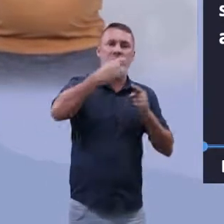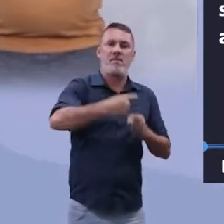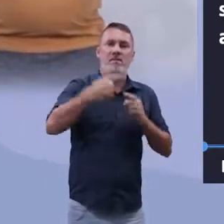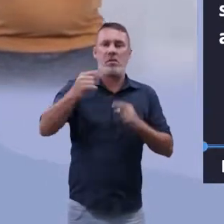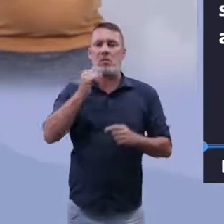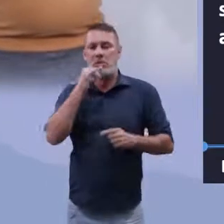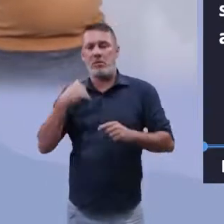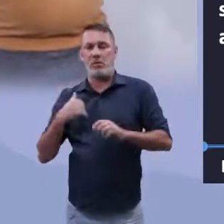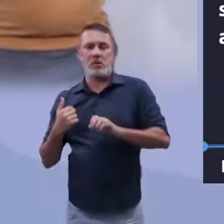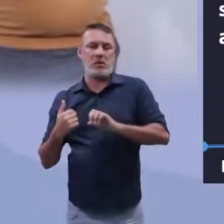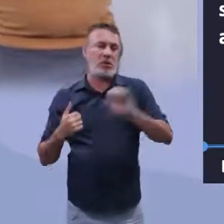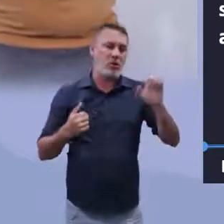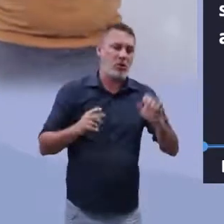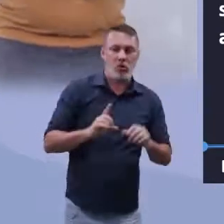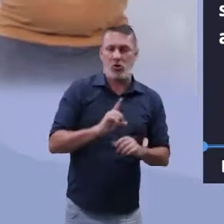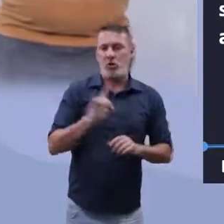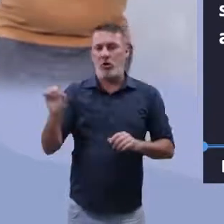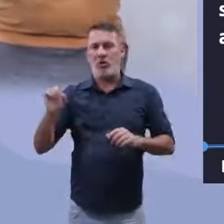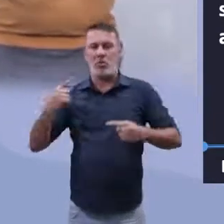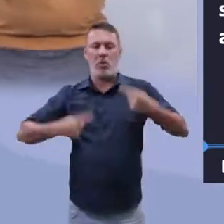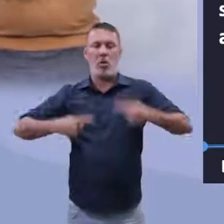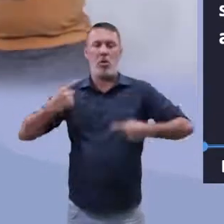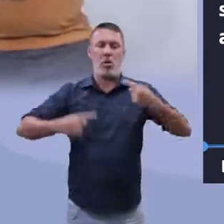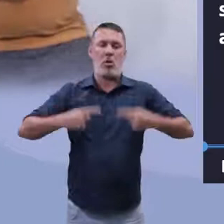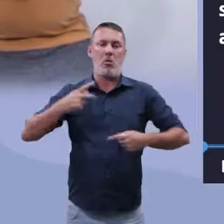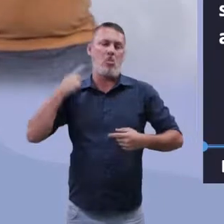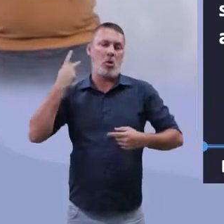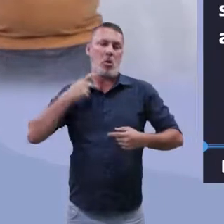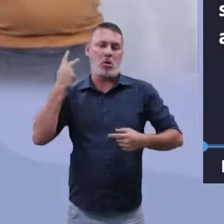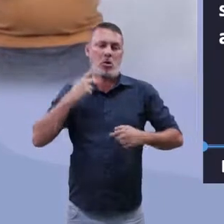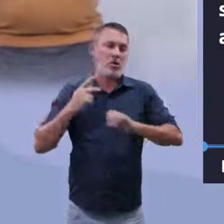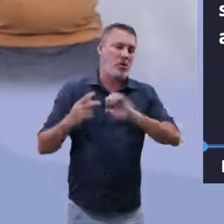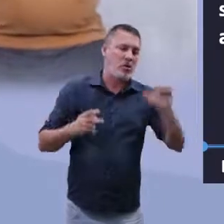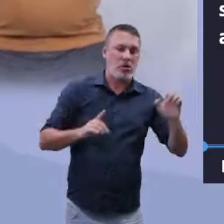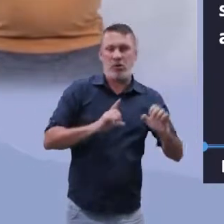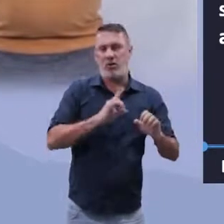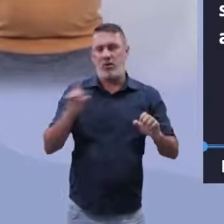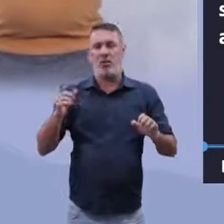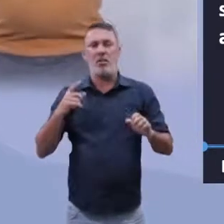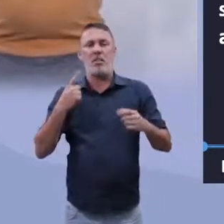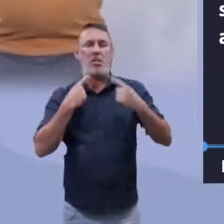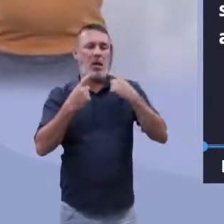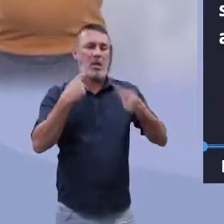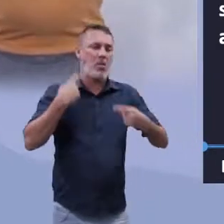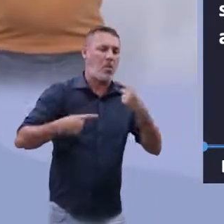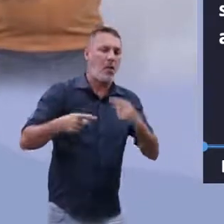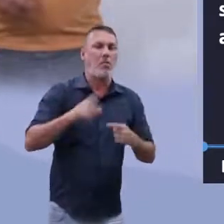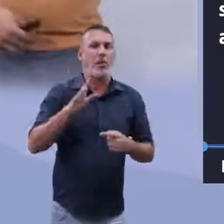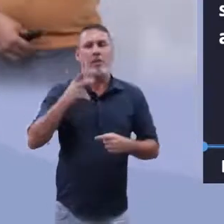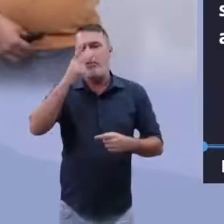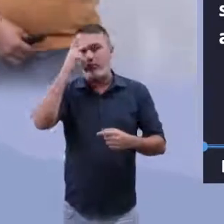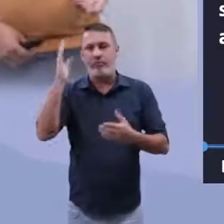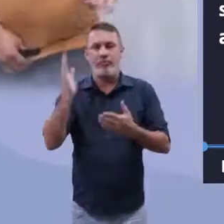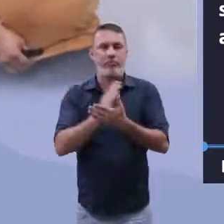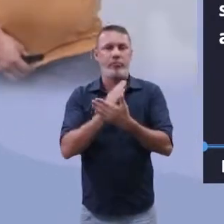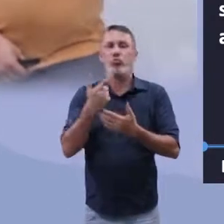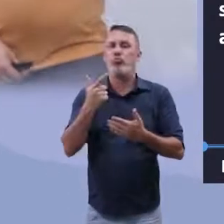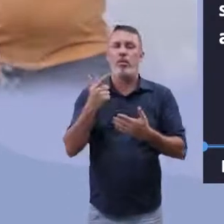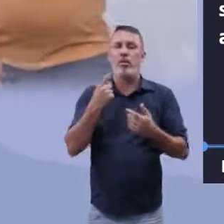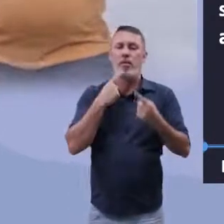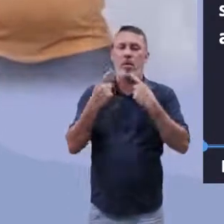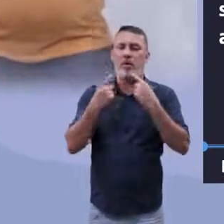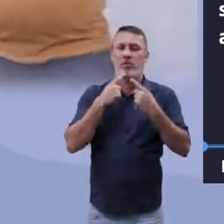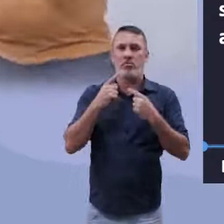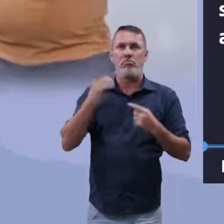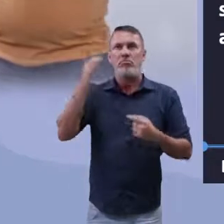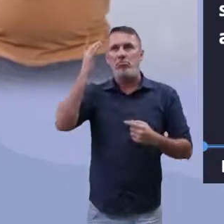polarização. Eu sou de um lado político, eu sou do outro, então eu vou começar esses debates, mas as pessoas, infelizmente, não têm